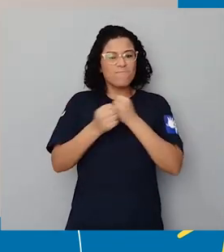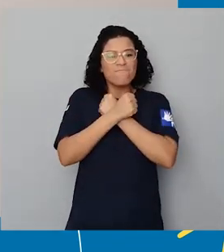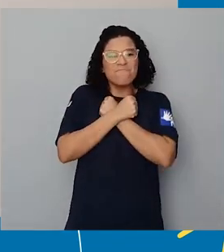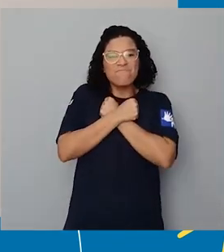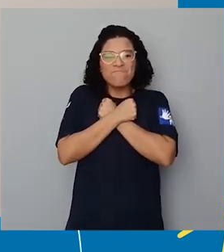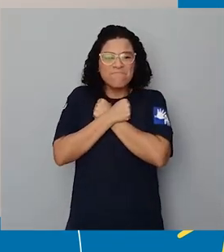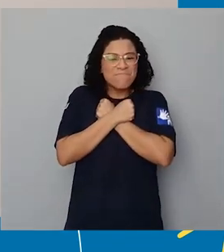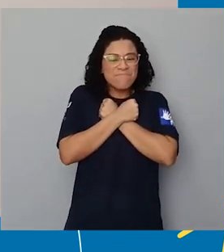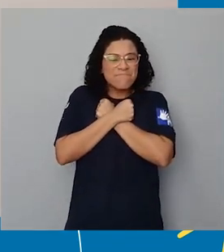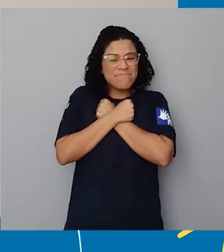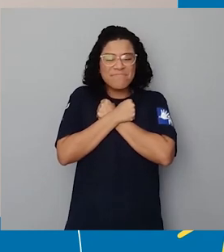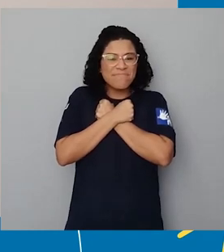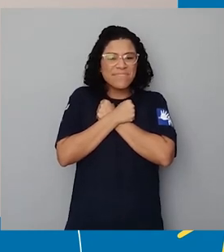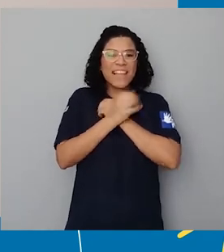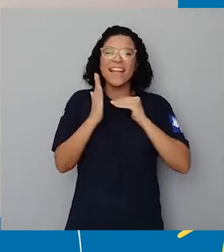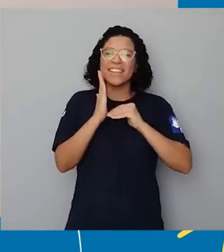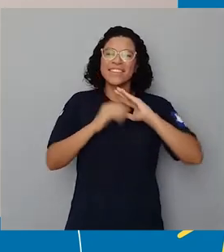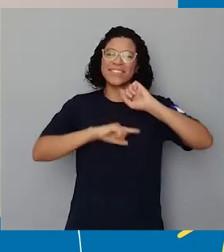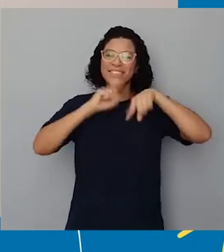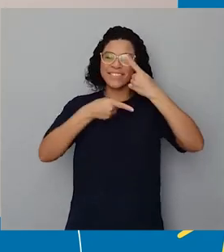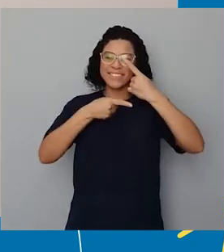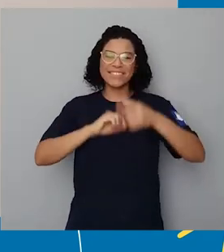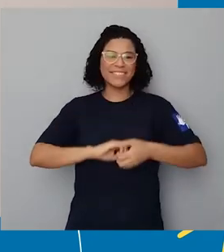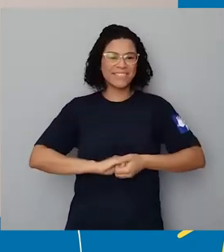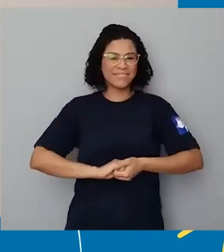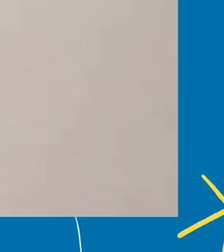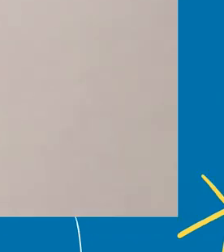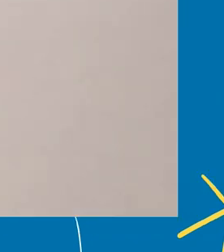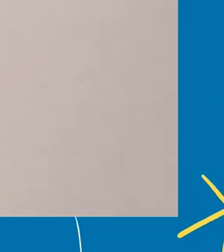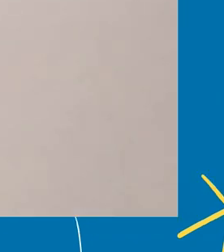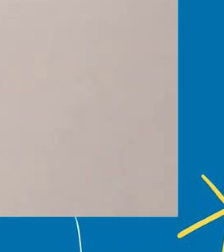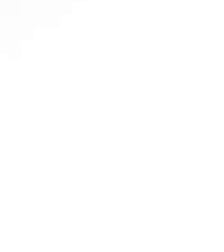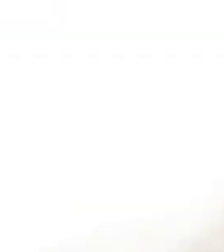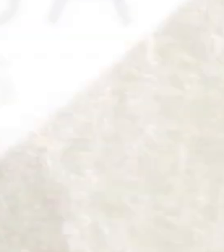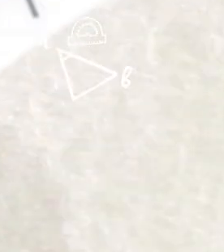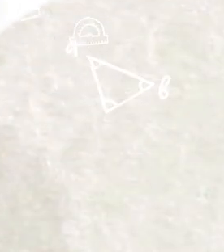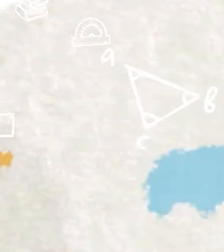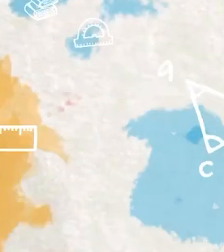Um fortíssimo abraço e até a próxima.